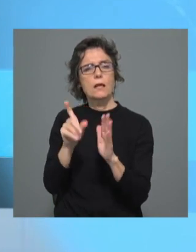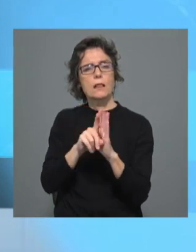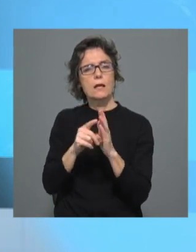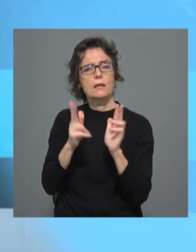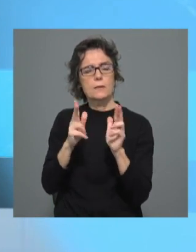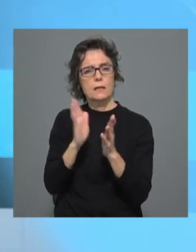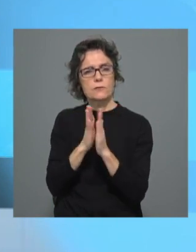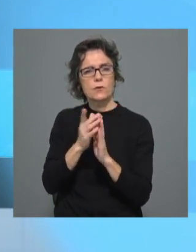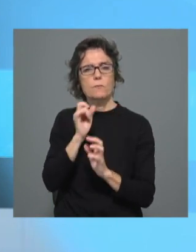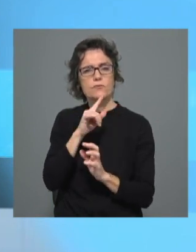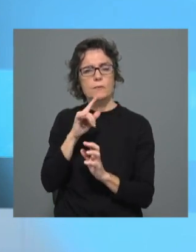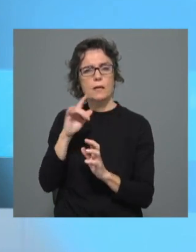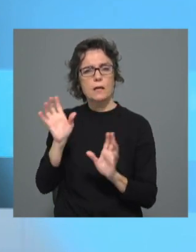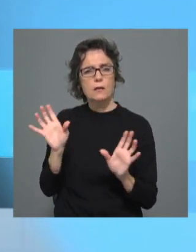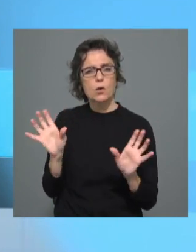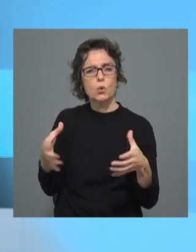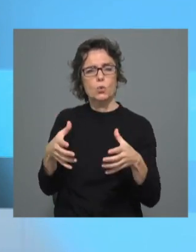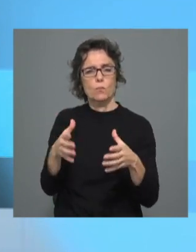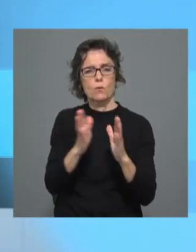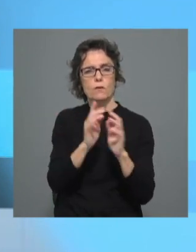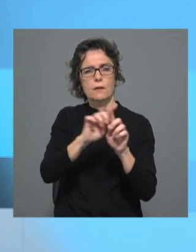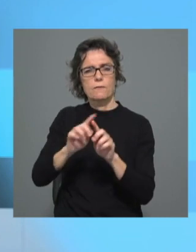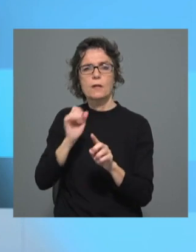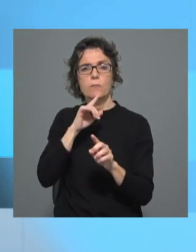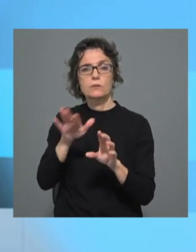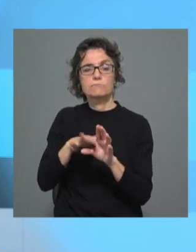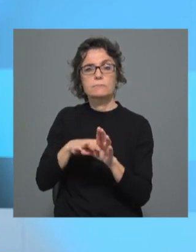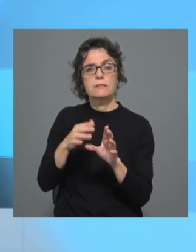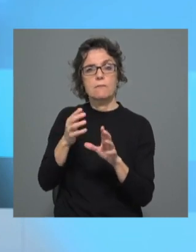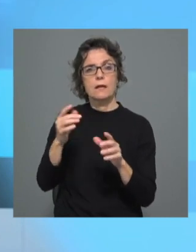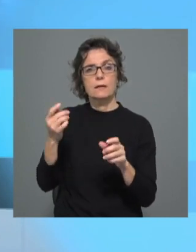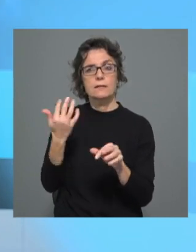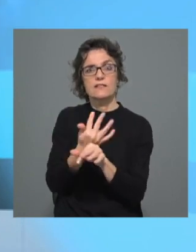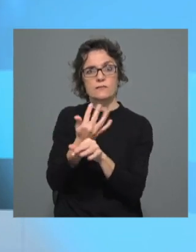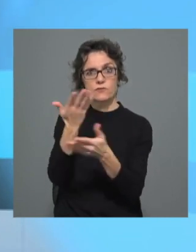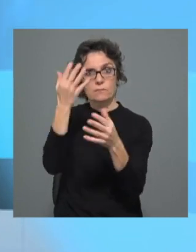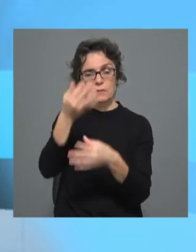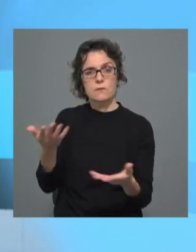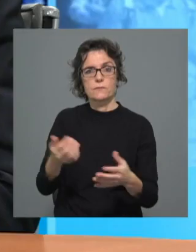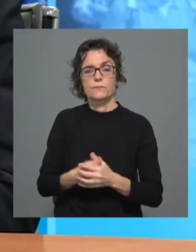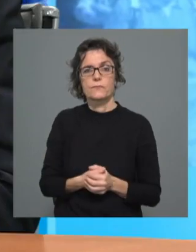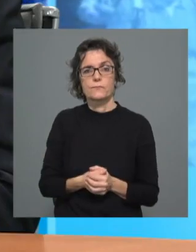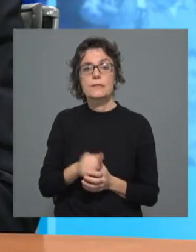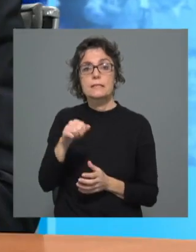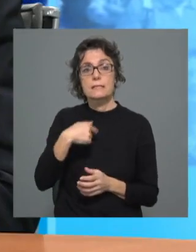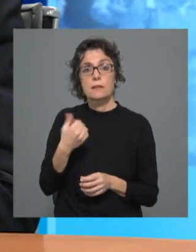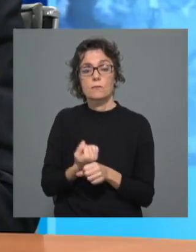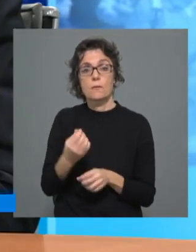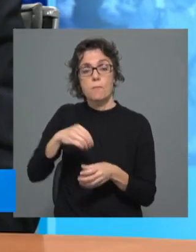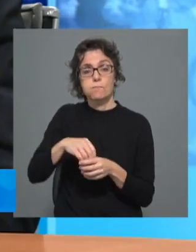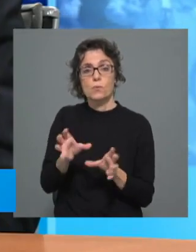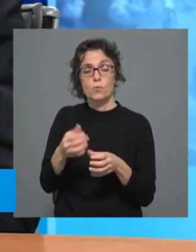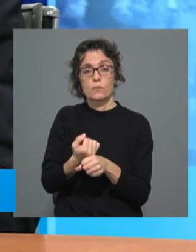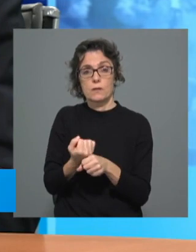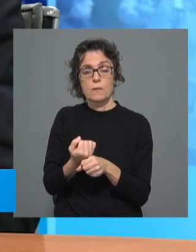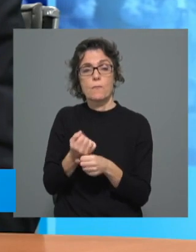várias confissões religiosas, do grupo interreligioso, se envolver nas comemorações. Eu integro um grupo de trabalho, de diálogo